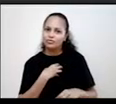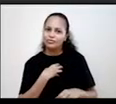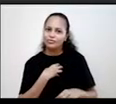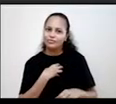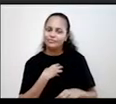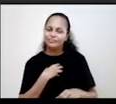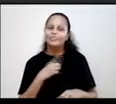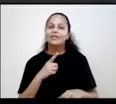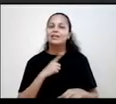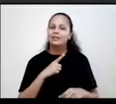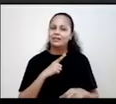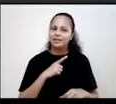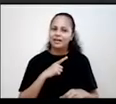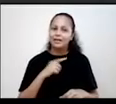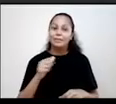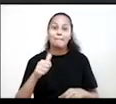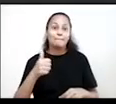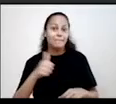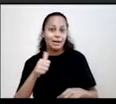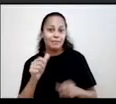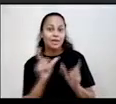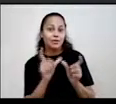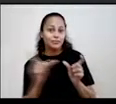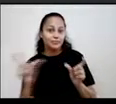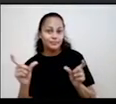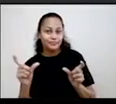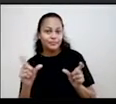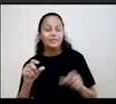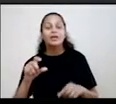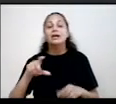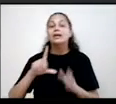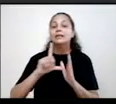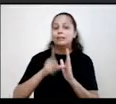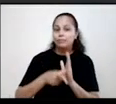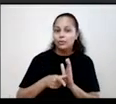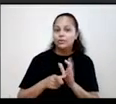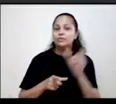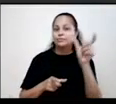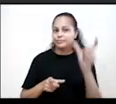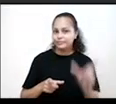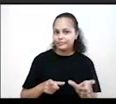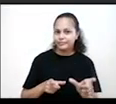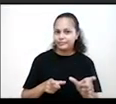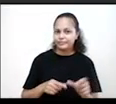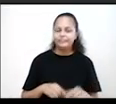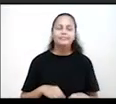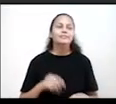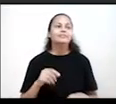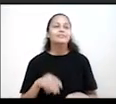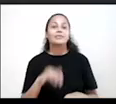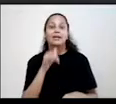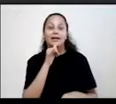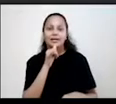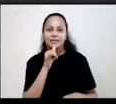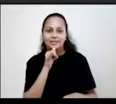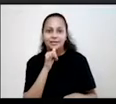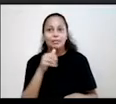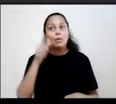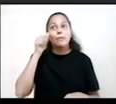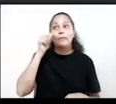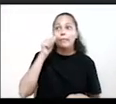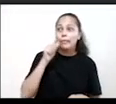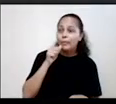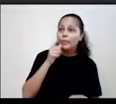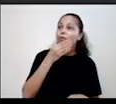caso aqui, eu tenho primeiro o predicado, depois o sujeito. Moças e rapazes procuravam divertimento. Aí